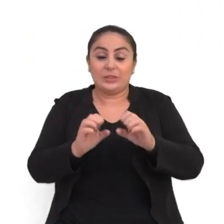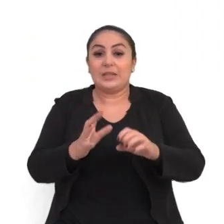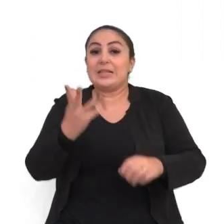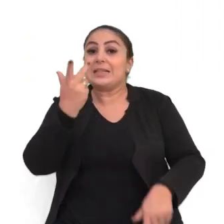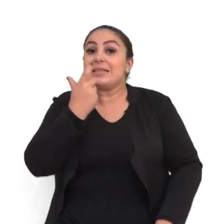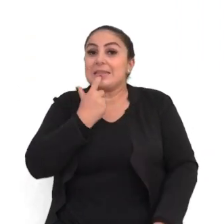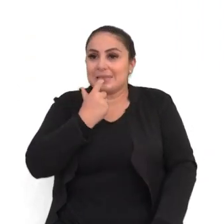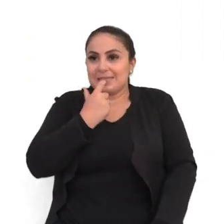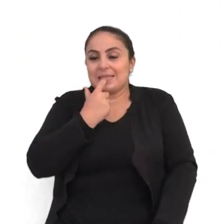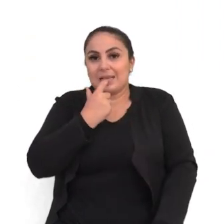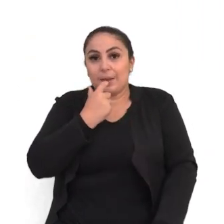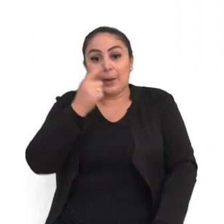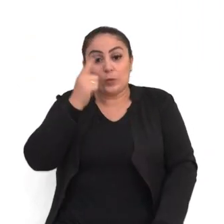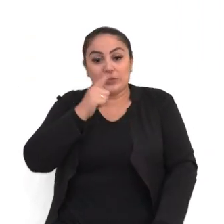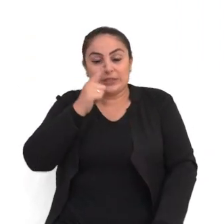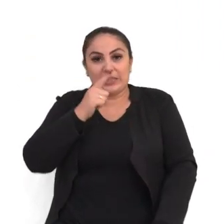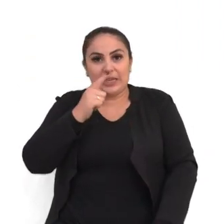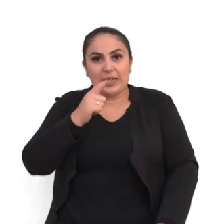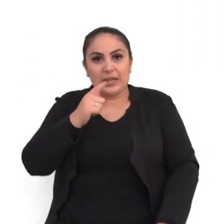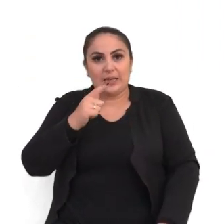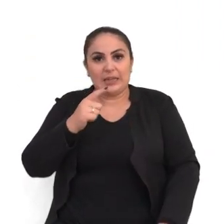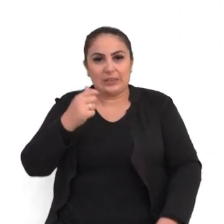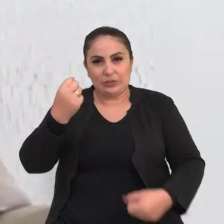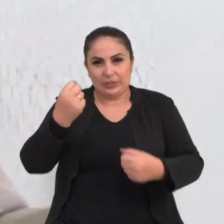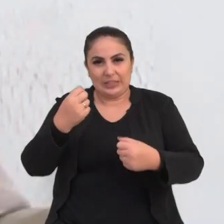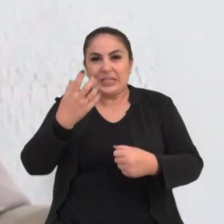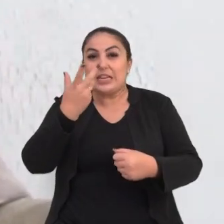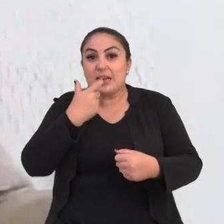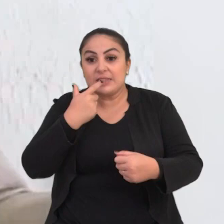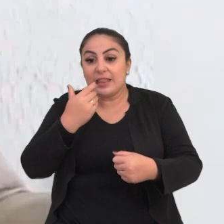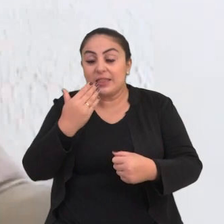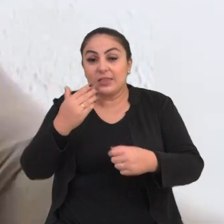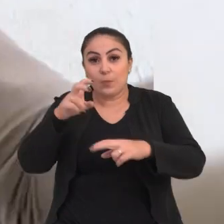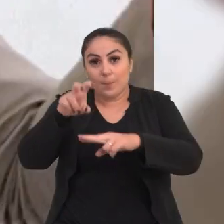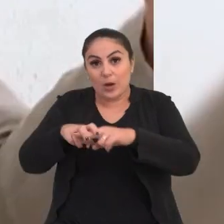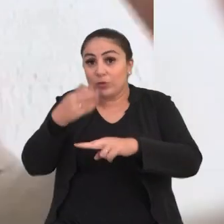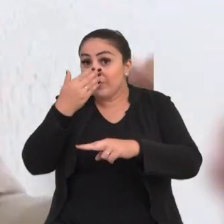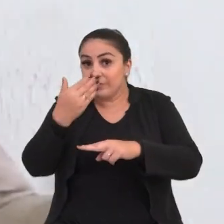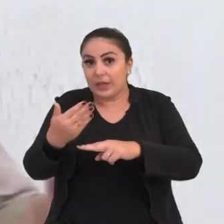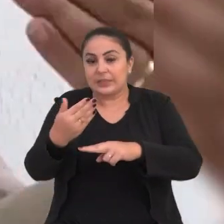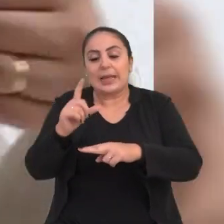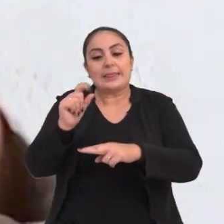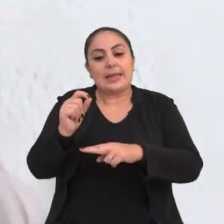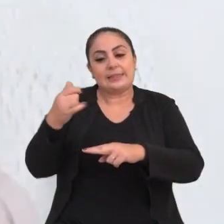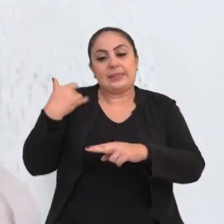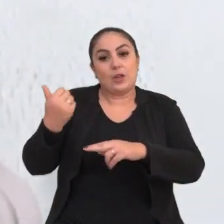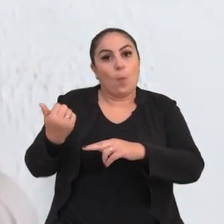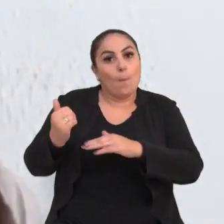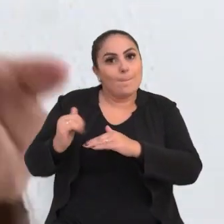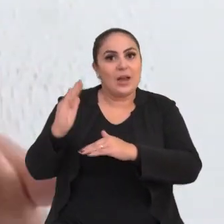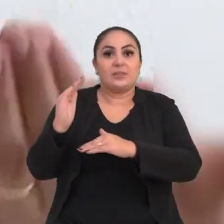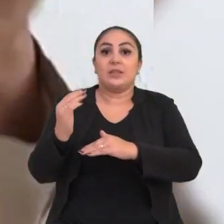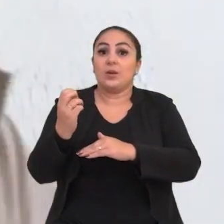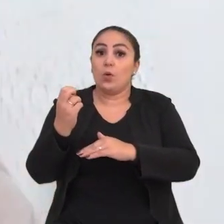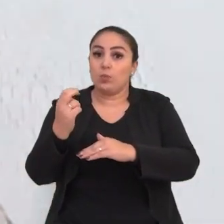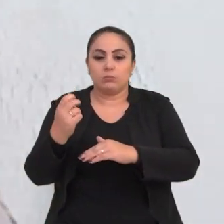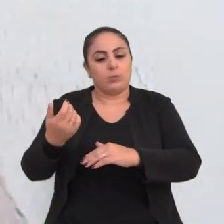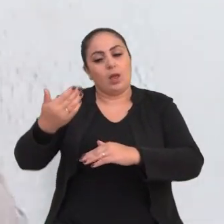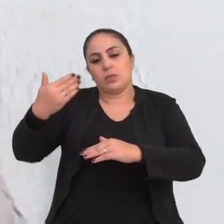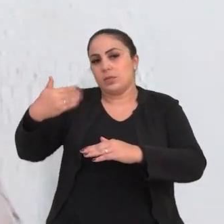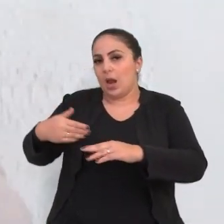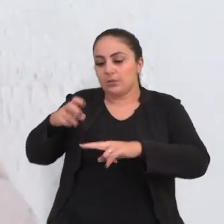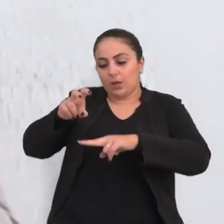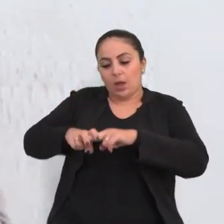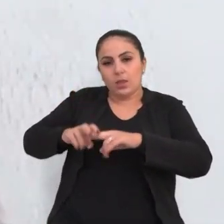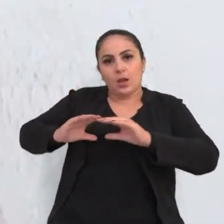é a criança. Para andar no banco da frente do carro, a criança tem que ter 10 anos ou mais, né? Senão ela tem que ir no banco de